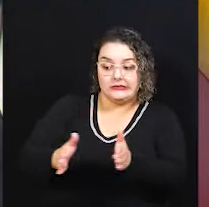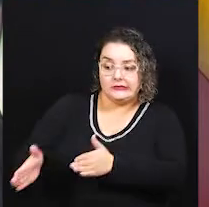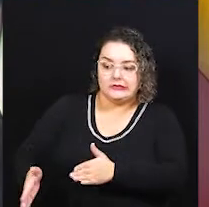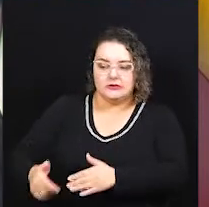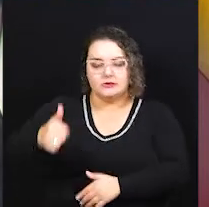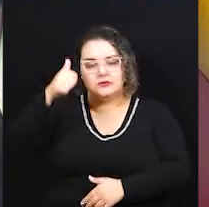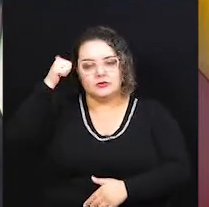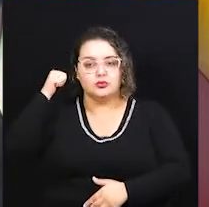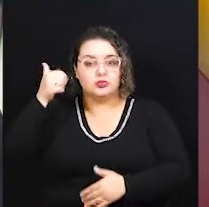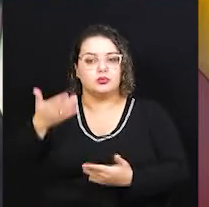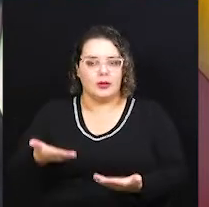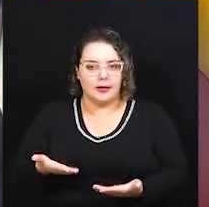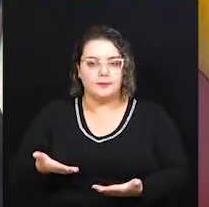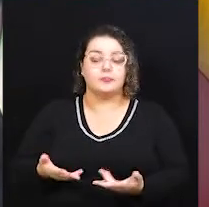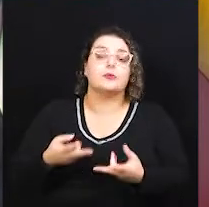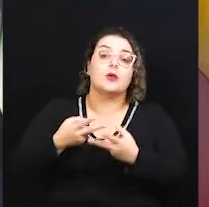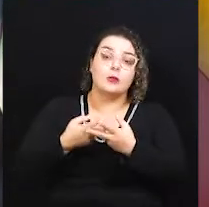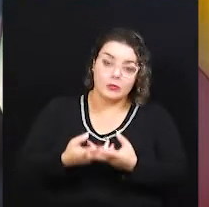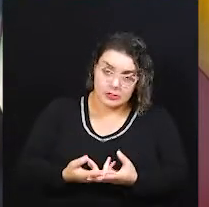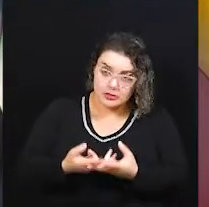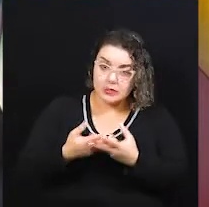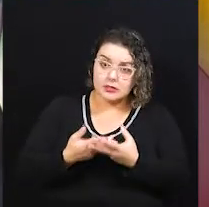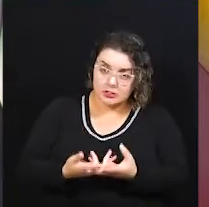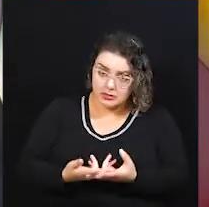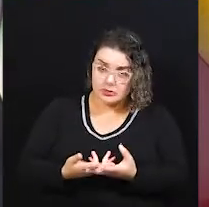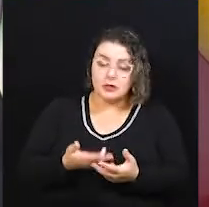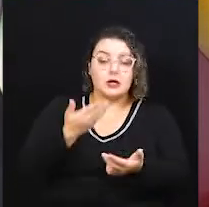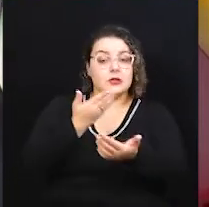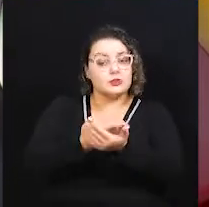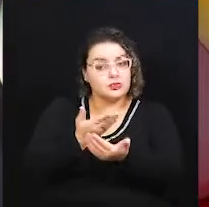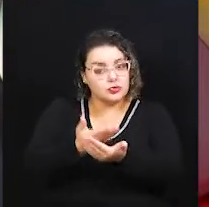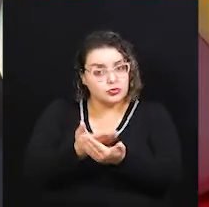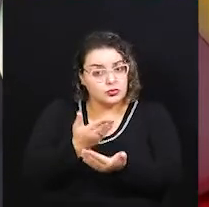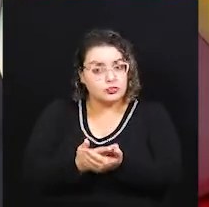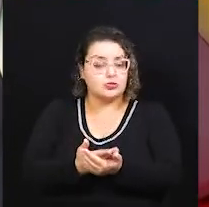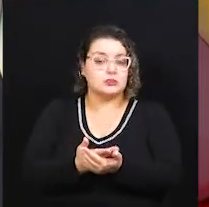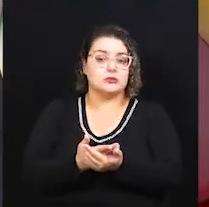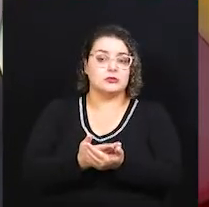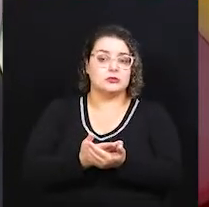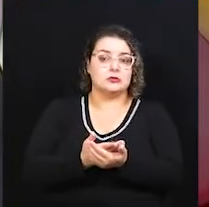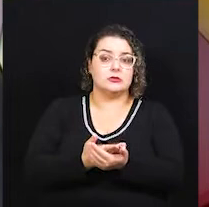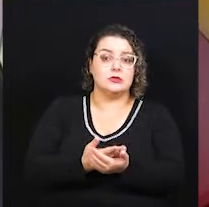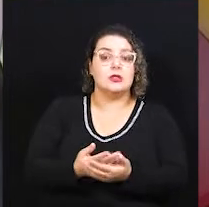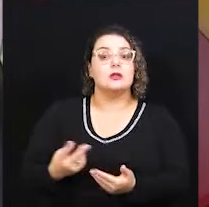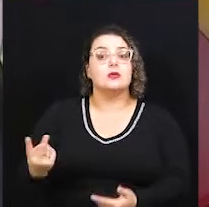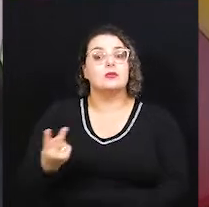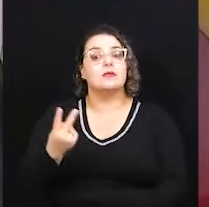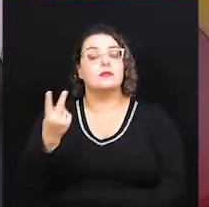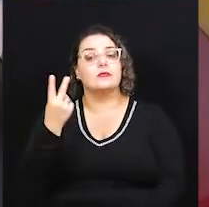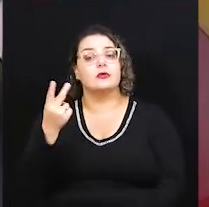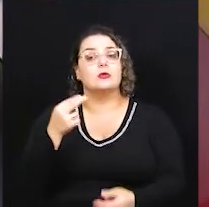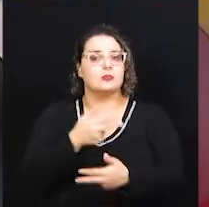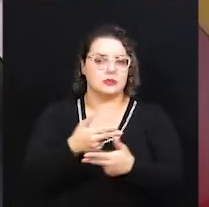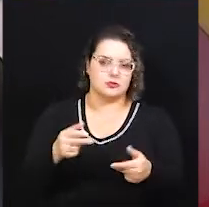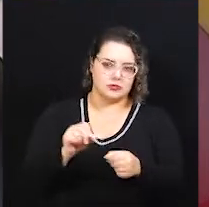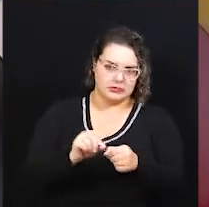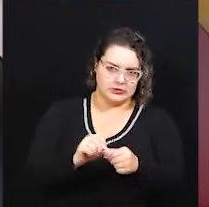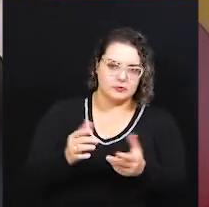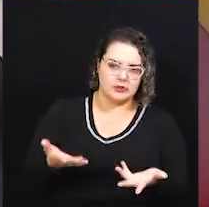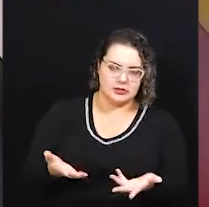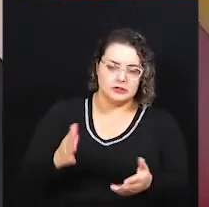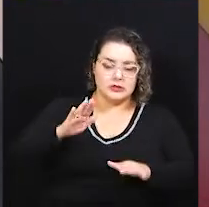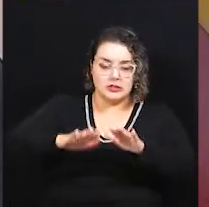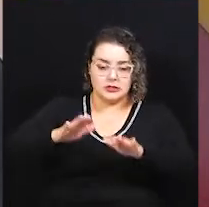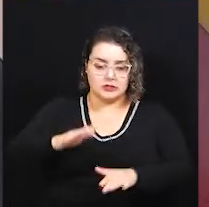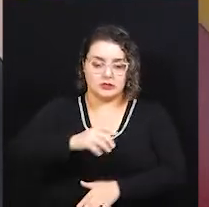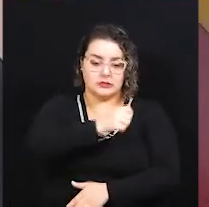vestibular que tenham paciência, que estudem e dê valor para o que você faz, né?